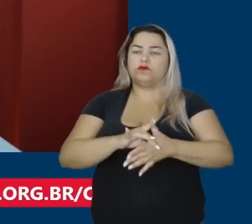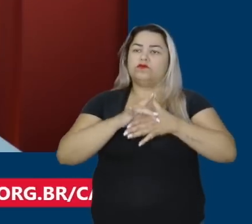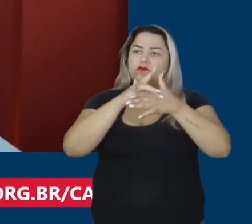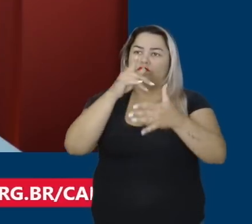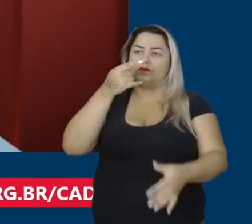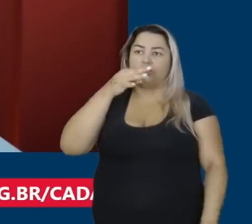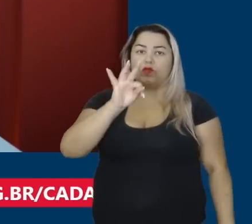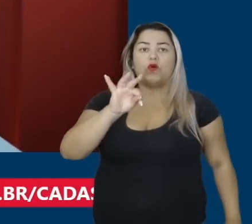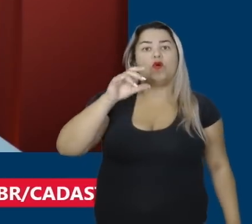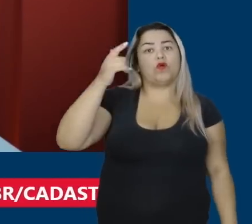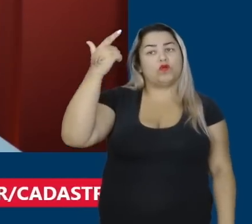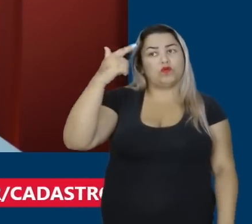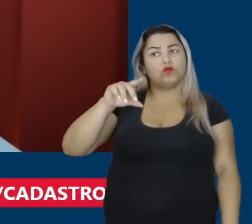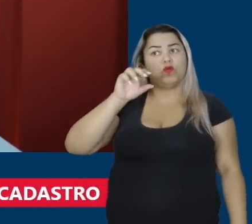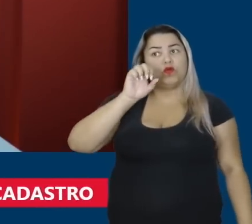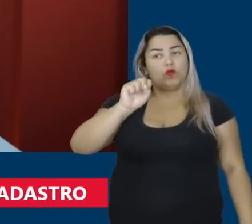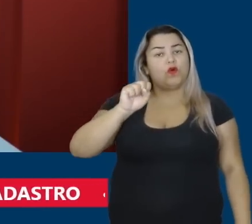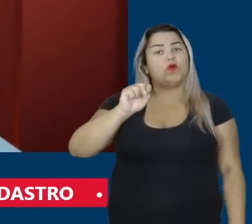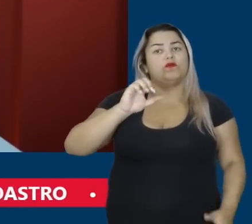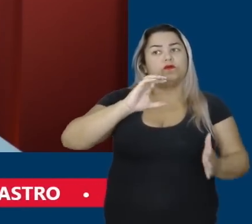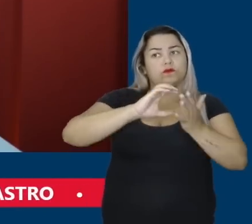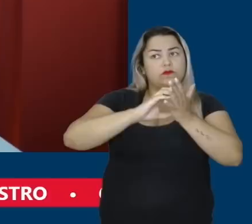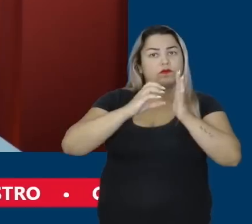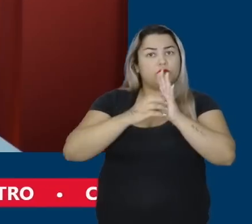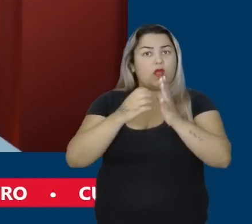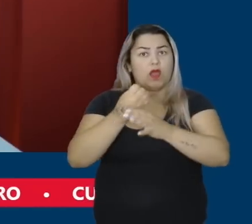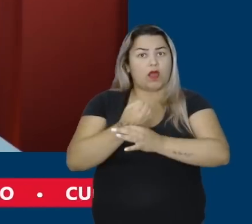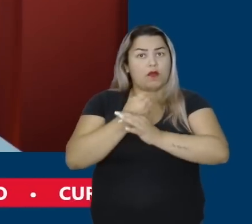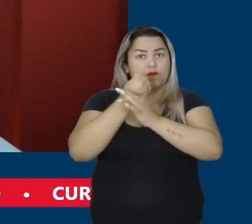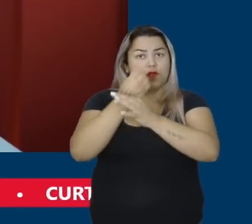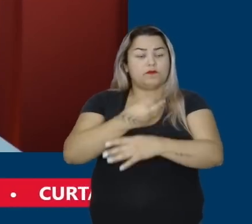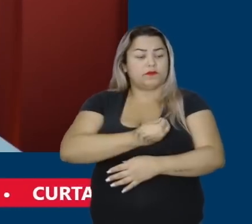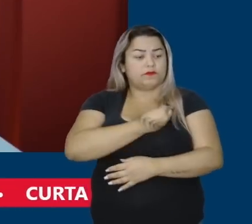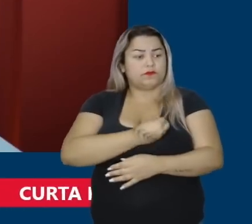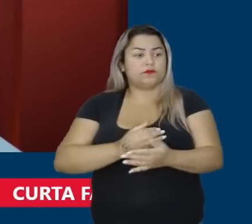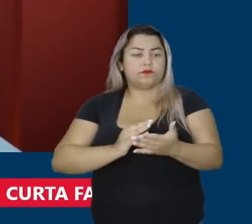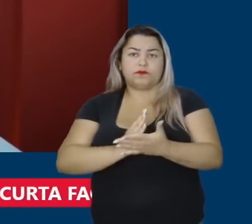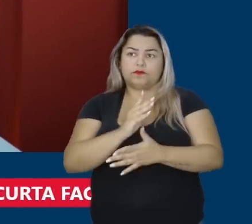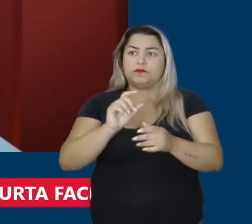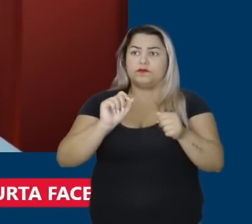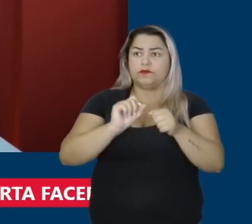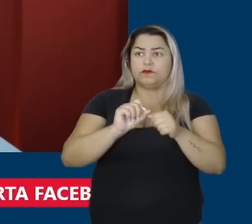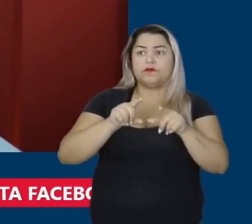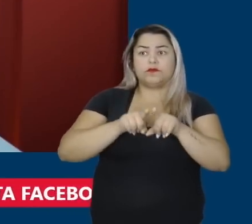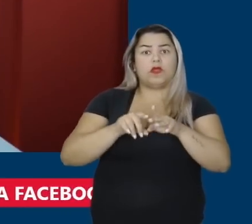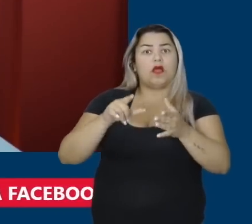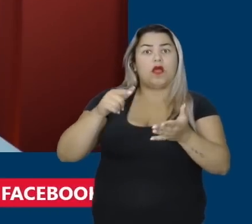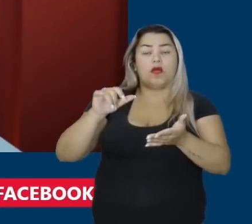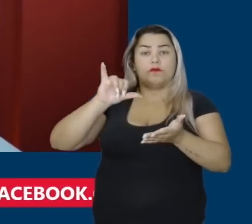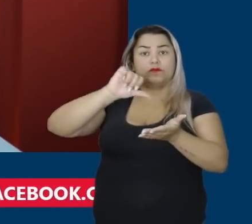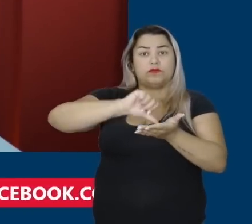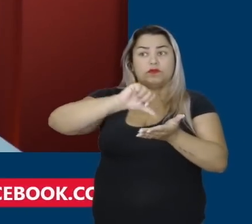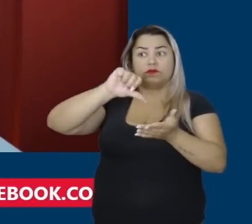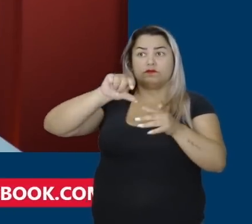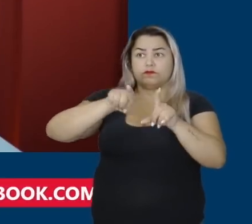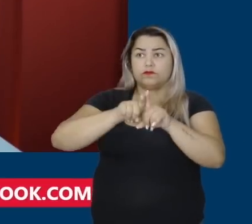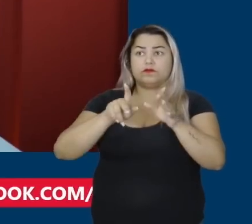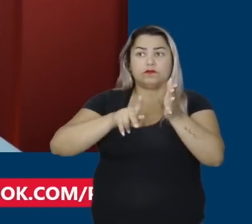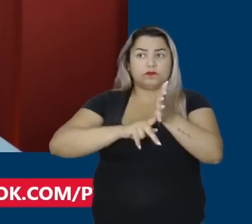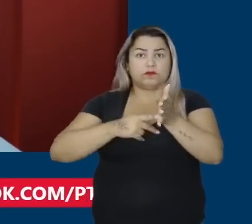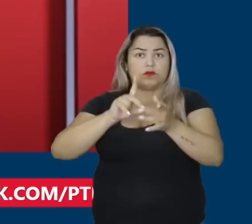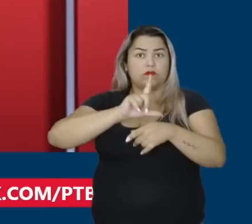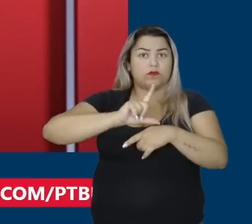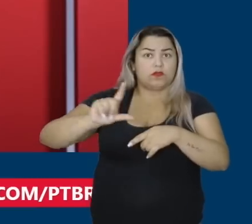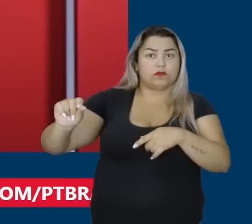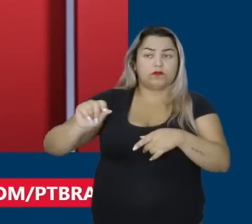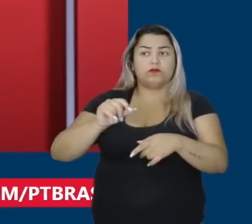outros 8 partidos. O PT apoia e participa da campanha realizada pelas centrais sindicais que pede a saída de Campos